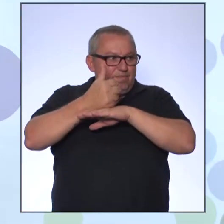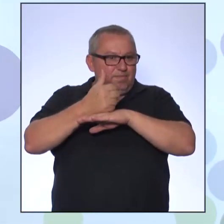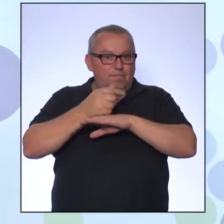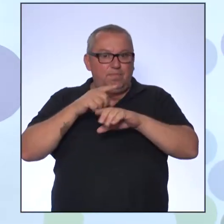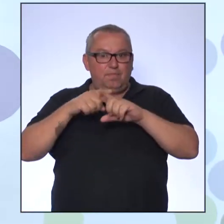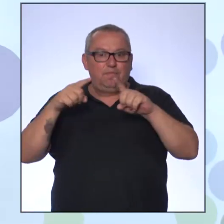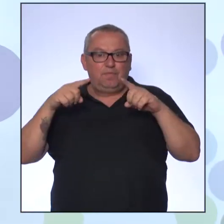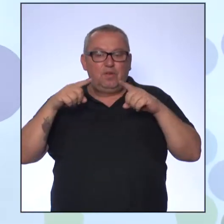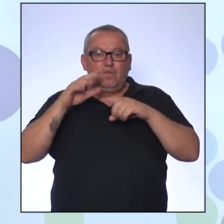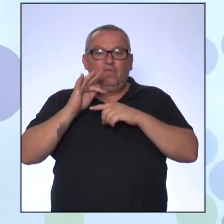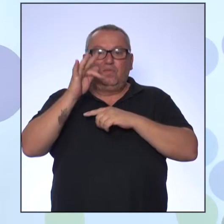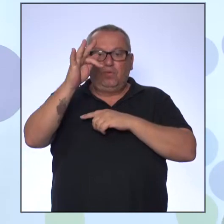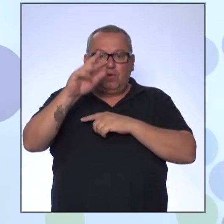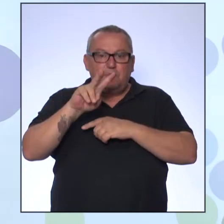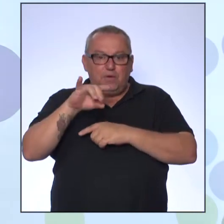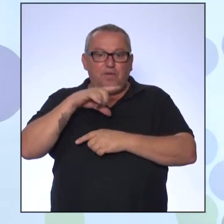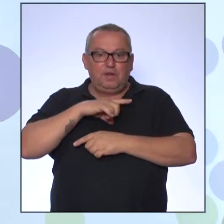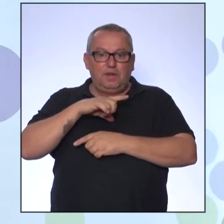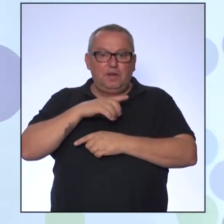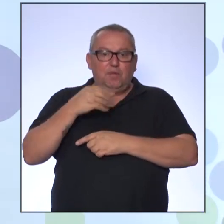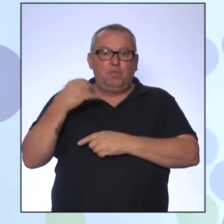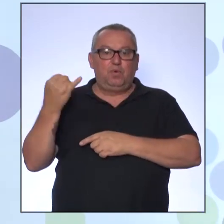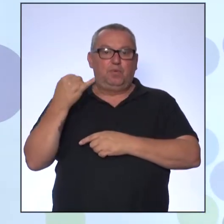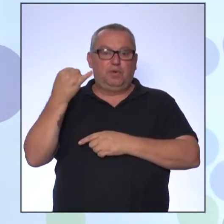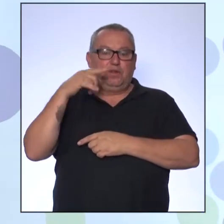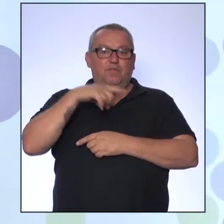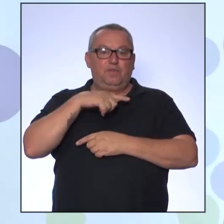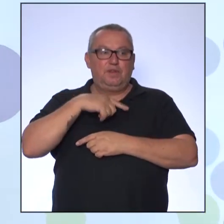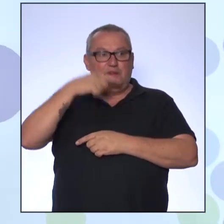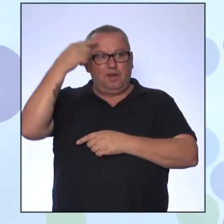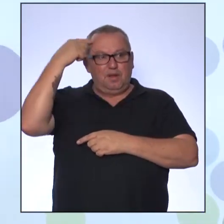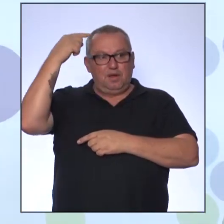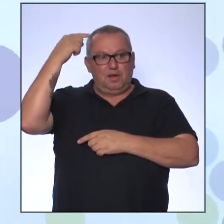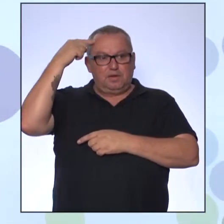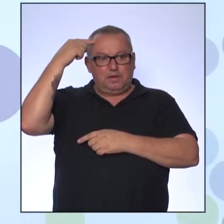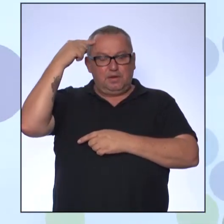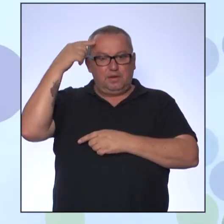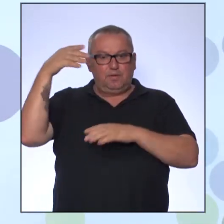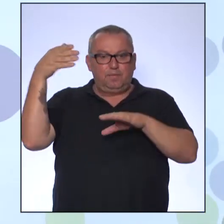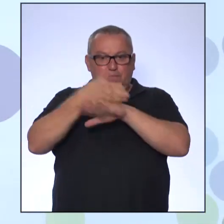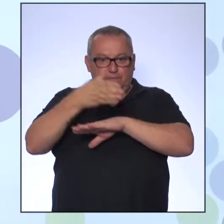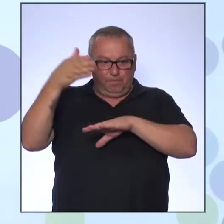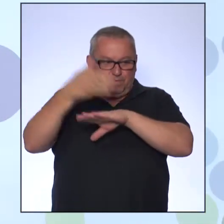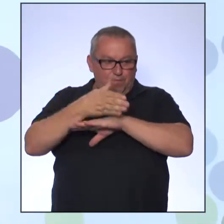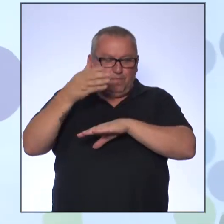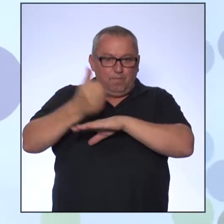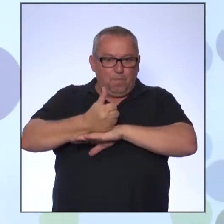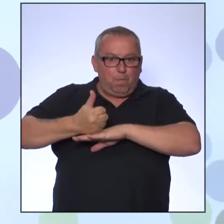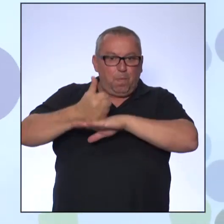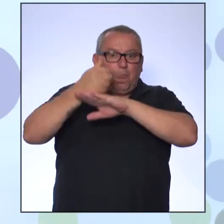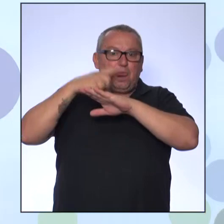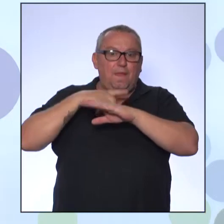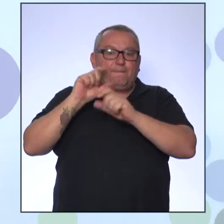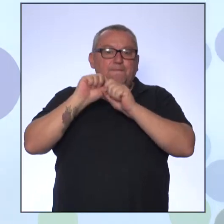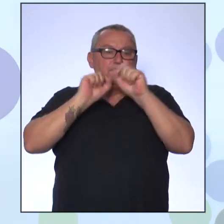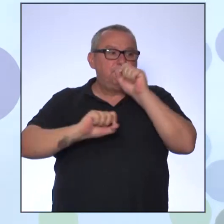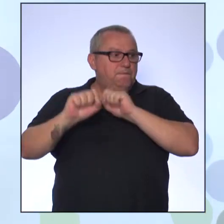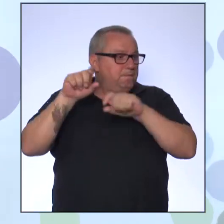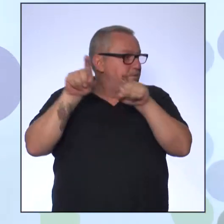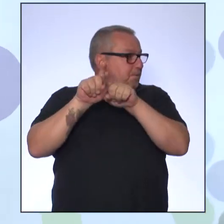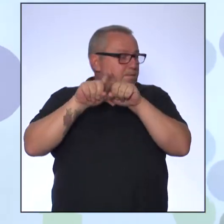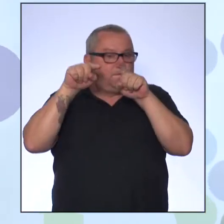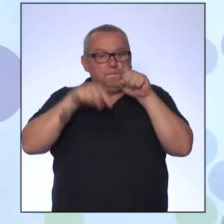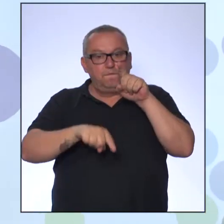profissões, mas futuramente será. É muito importante vocês terem em mente que uma parte significativa das profissões que vocês vão exercer